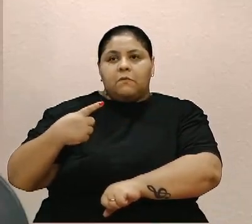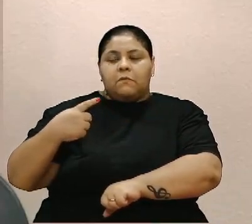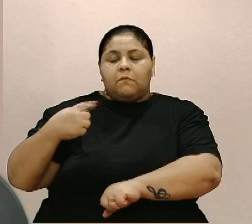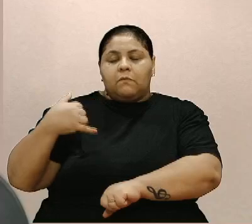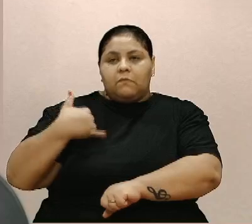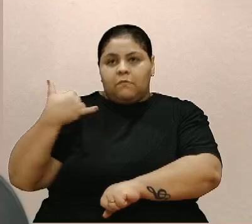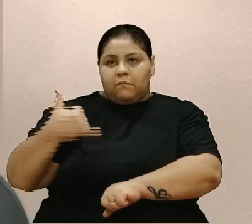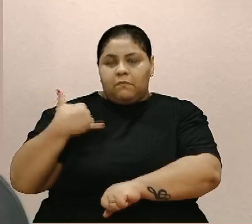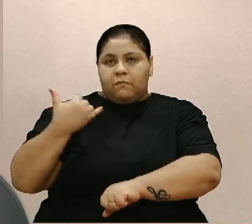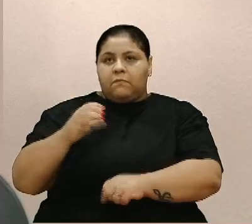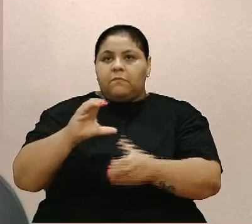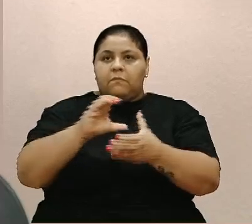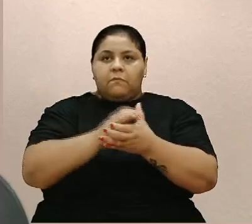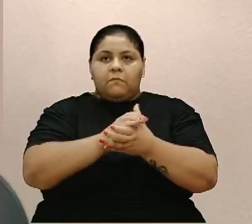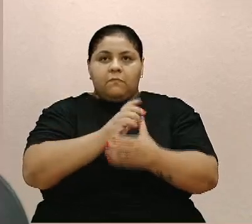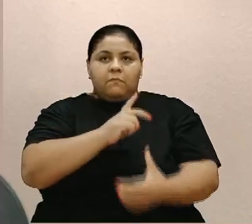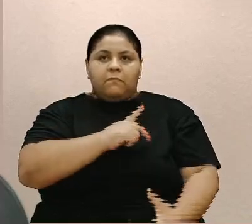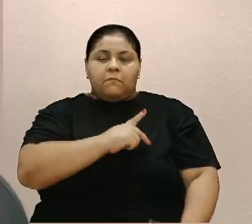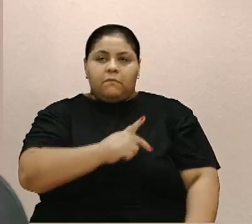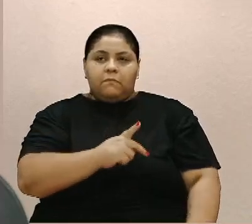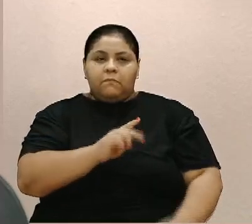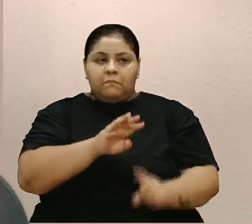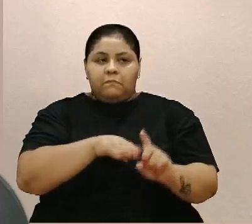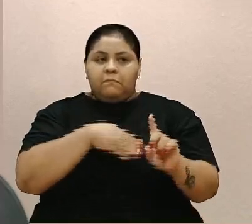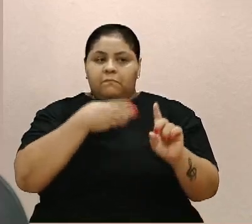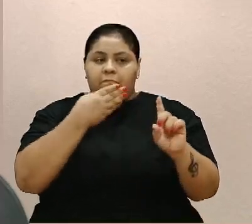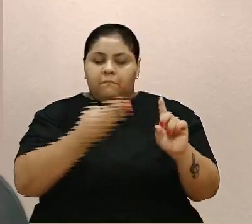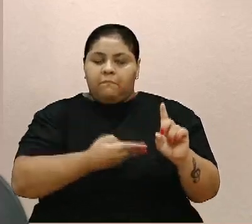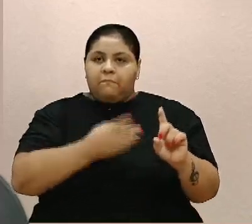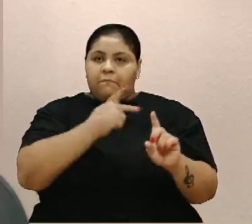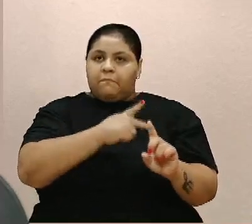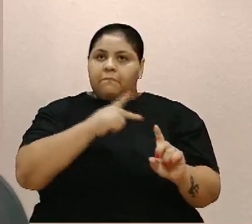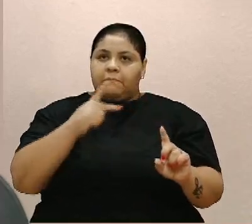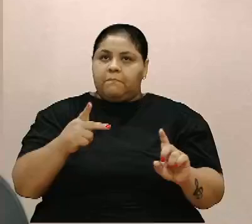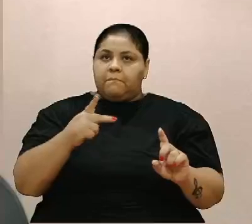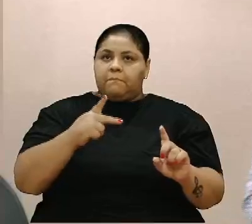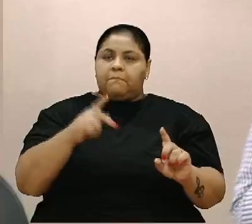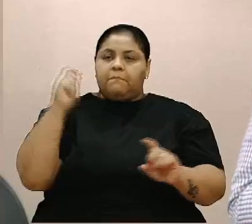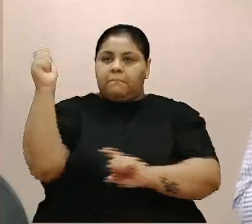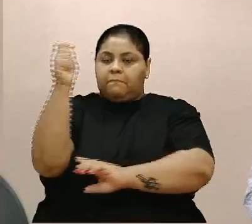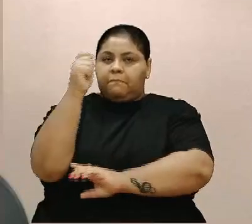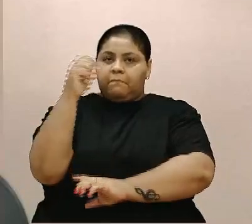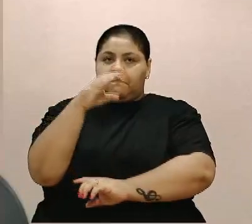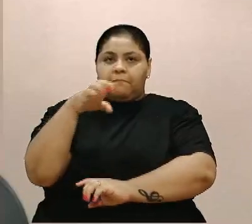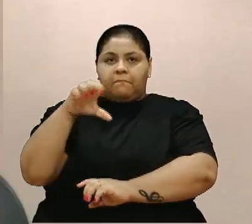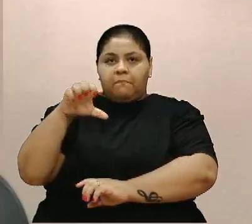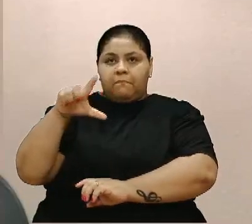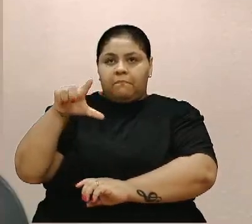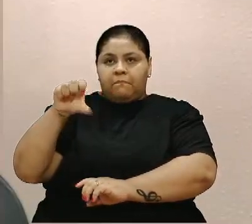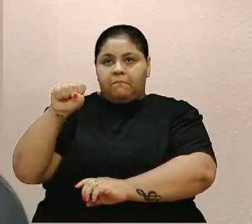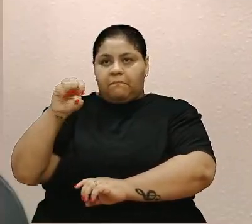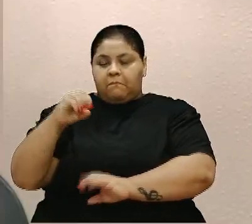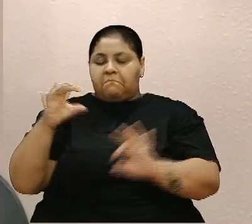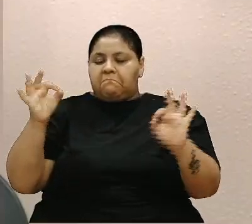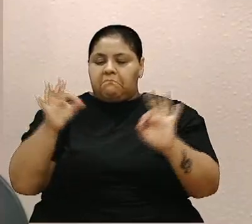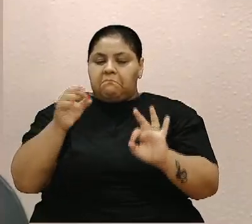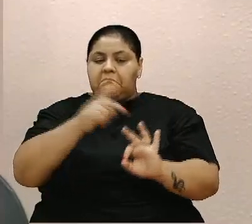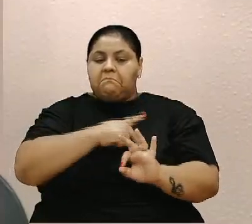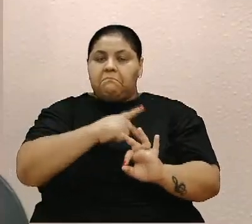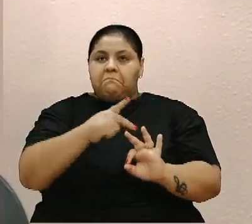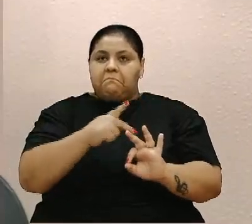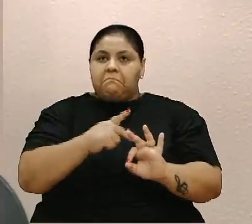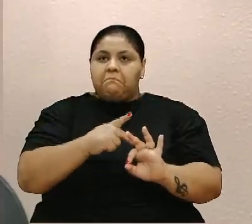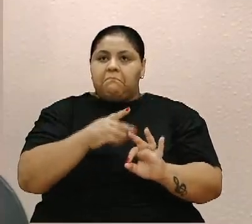Marlene era esposa do presidente de honra do Progressistas RS, Celso Bernardi, um excelente presidente, a qual estendo os